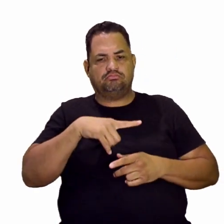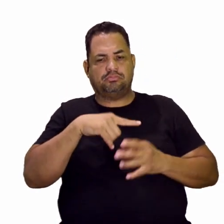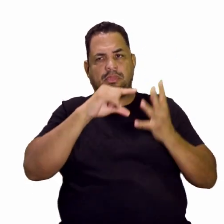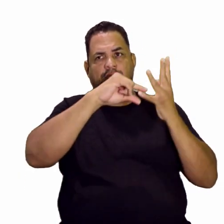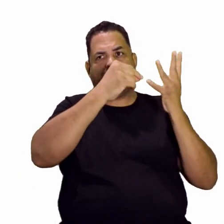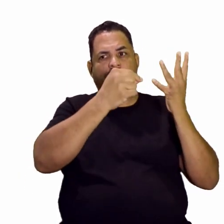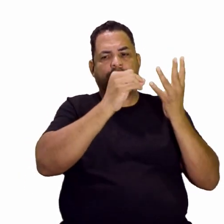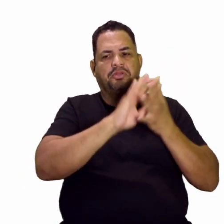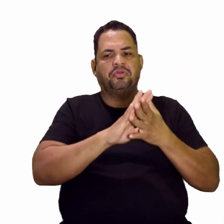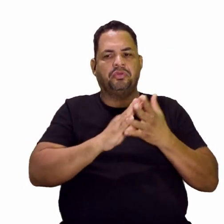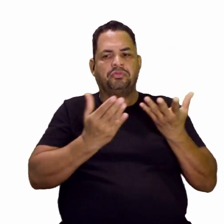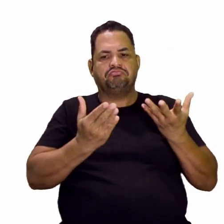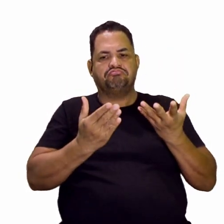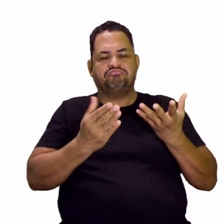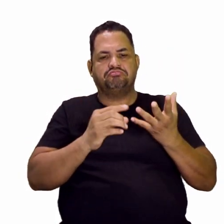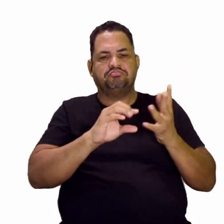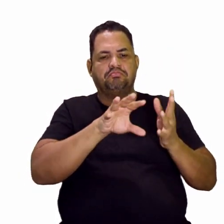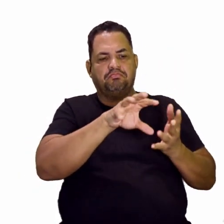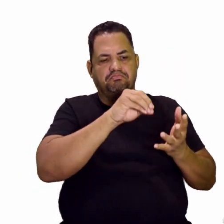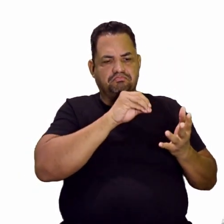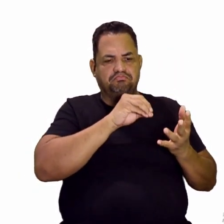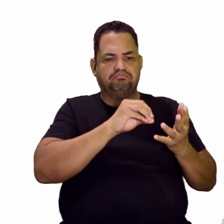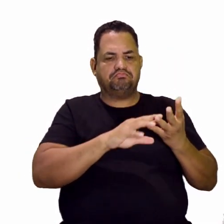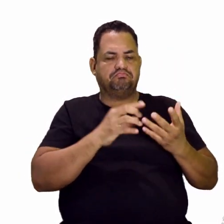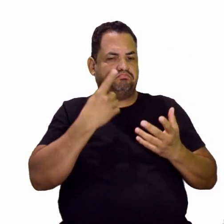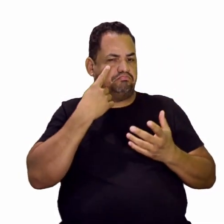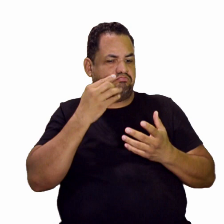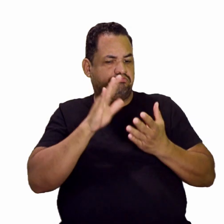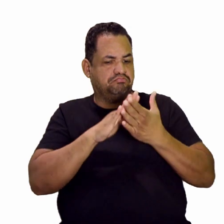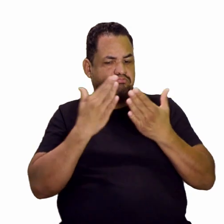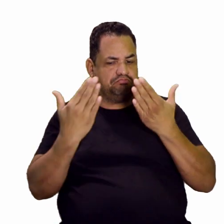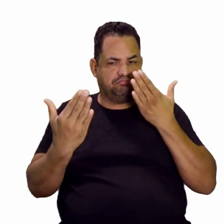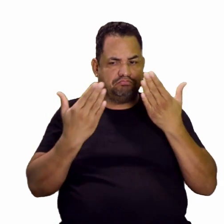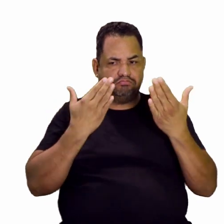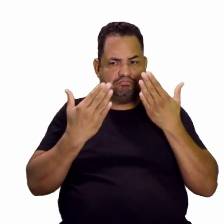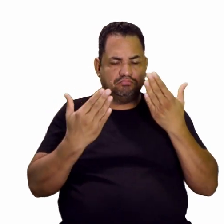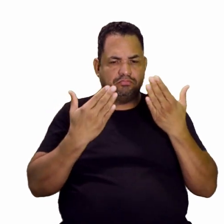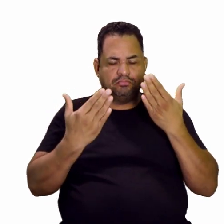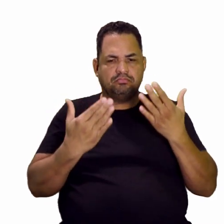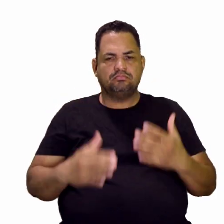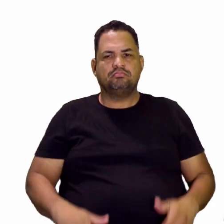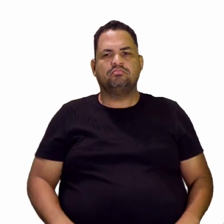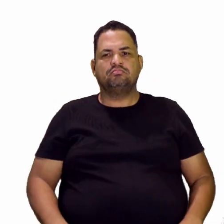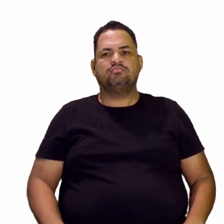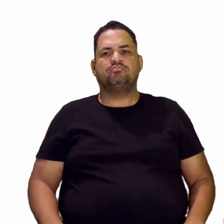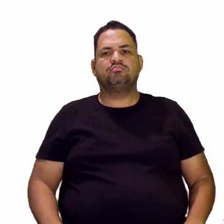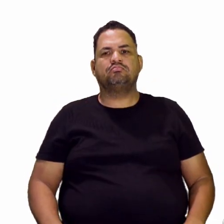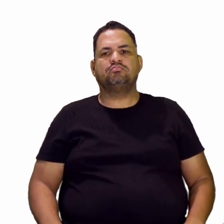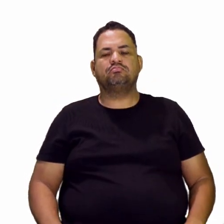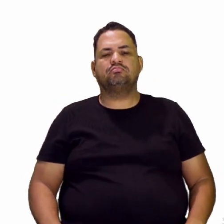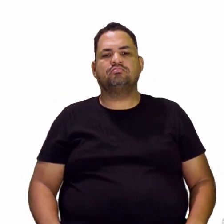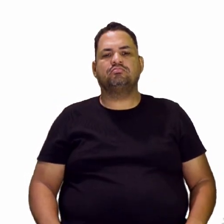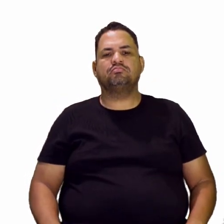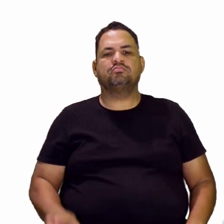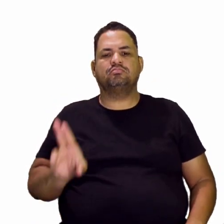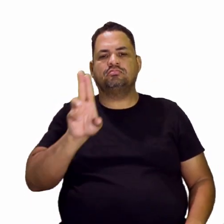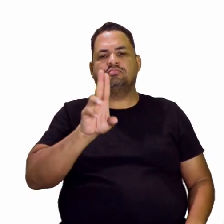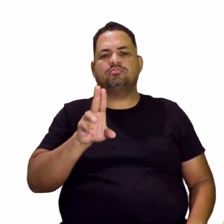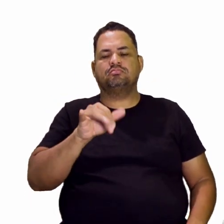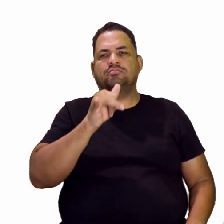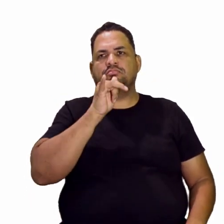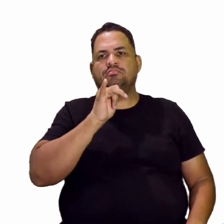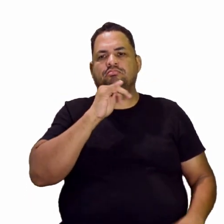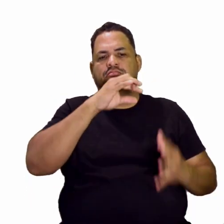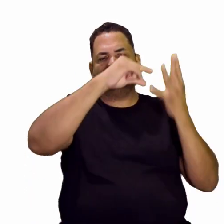que a folha é amarela, por exemplo. Então eu vou pegar, vou fazer comparações. Eu estou usando esse exemplo da folha, pessoal, mas é um